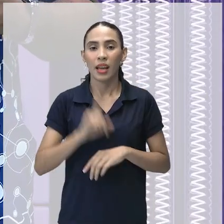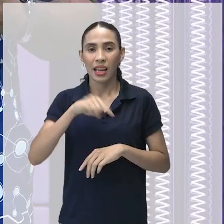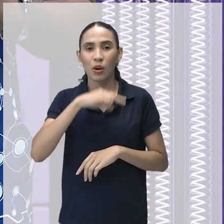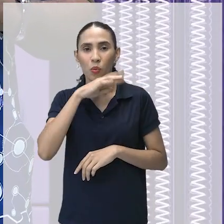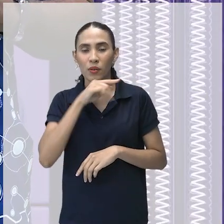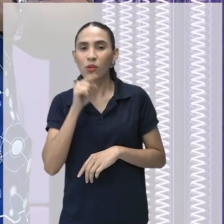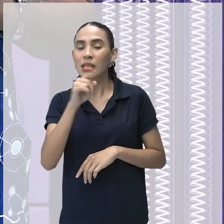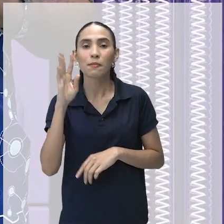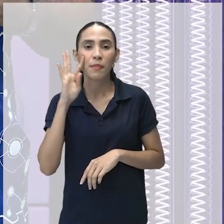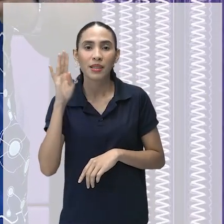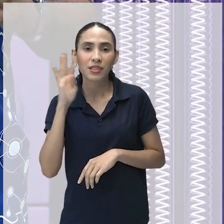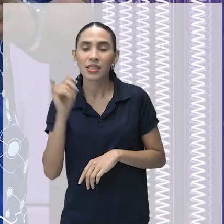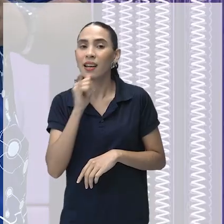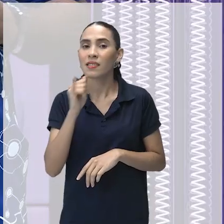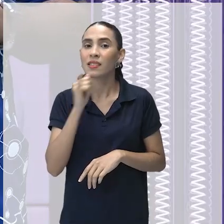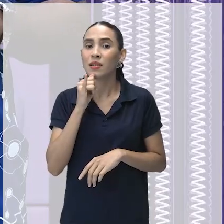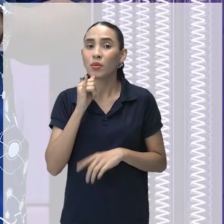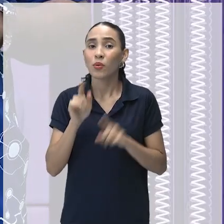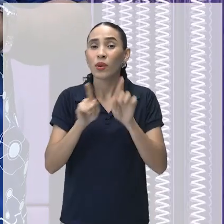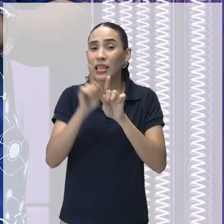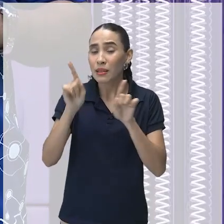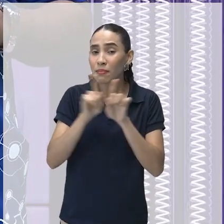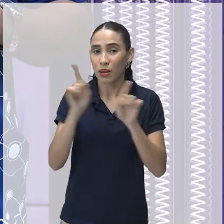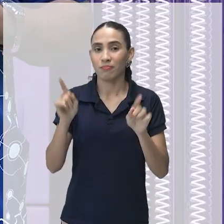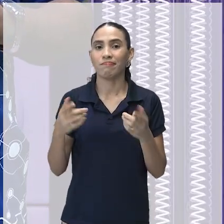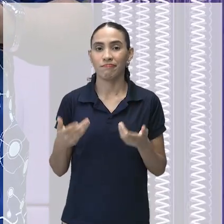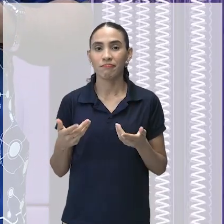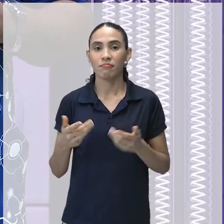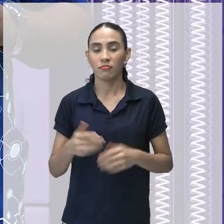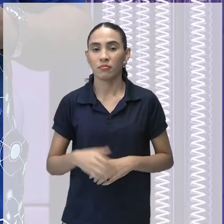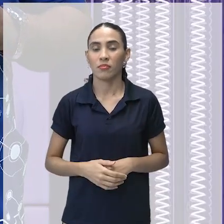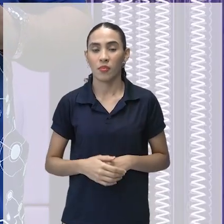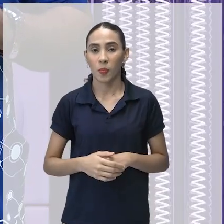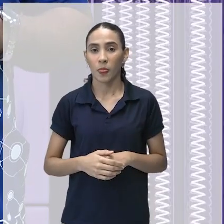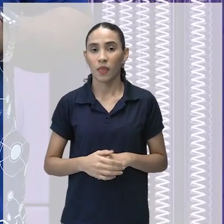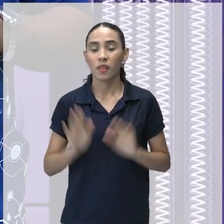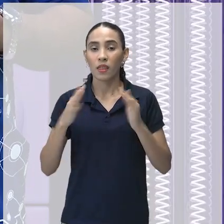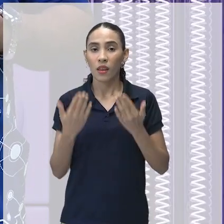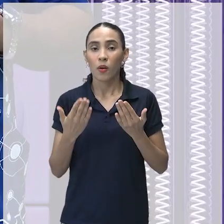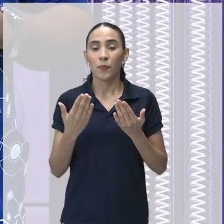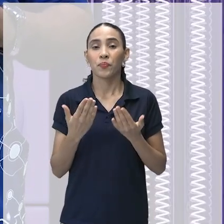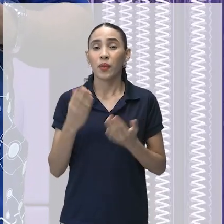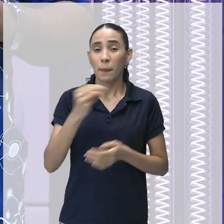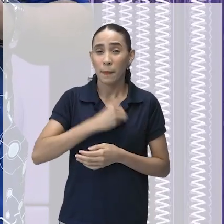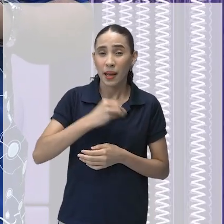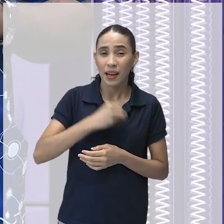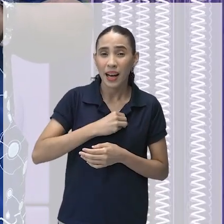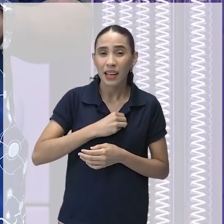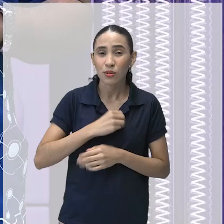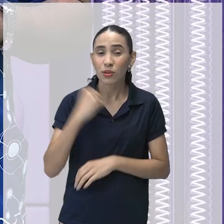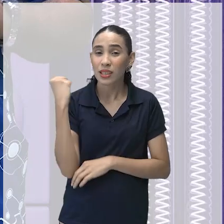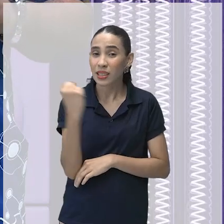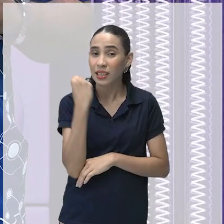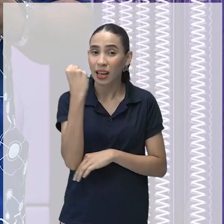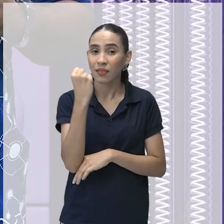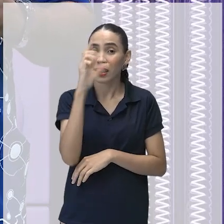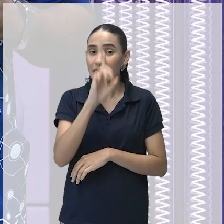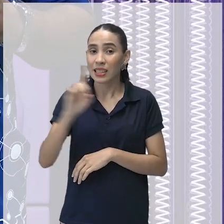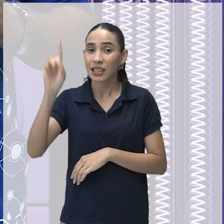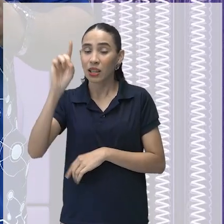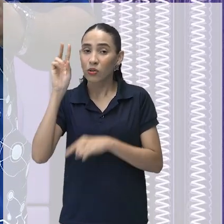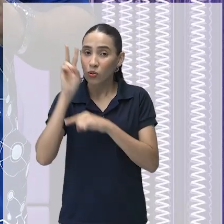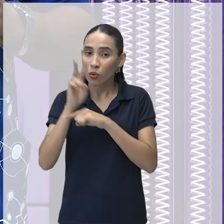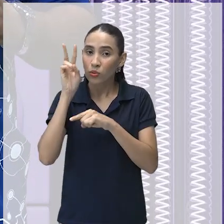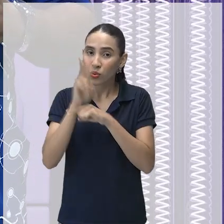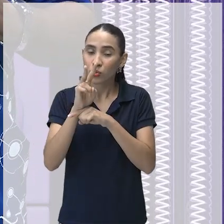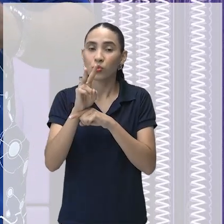ruim, você imagina quando esse homicídio é entre irmãos, né? Apesar do grave pecado, Deus mantém e preserva a vida